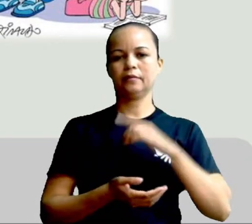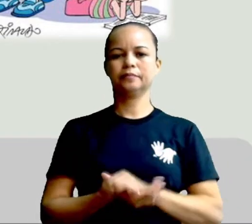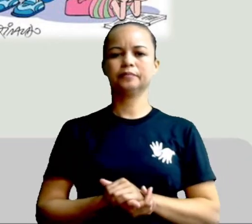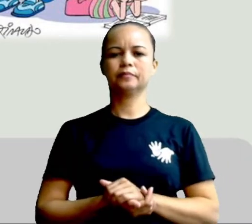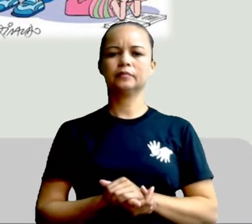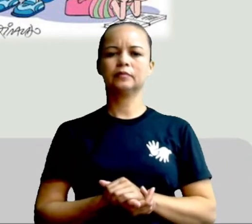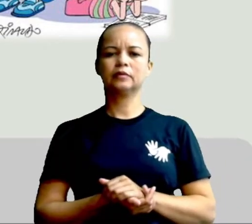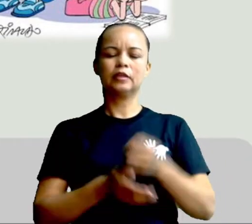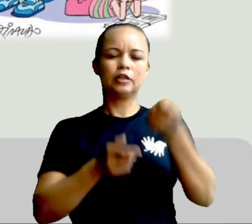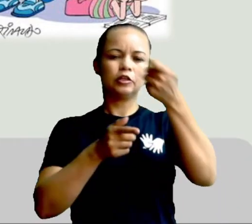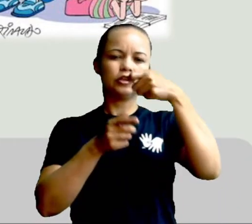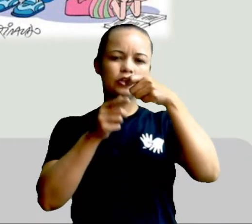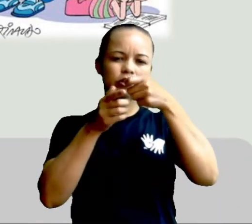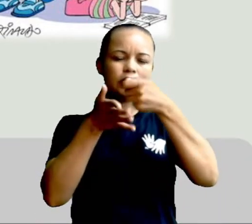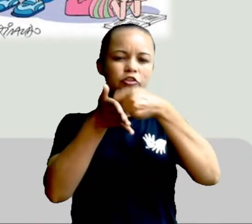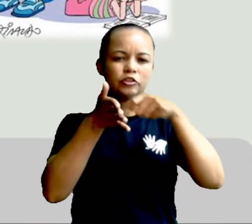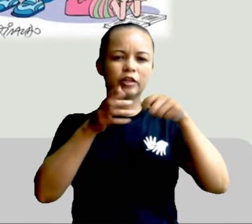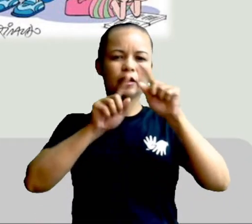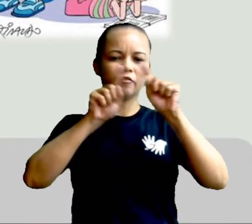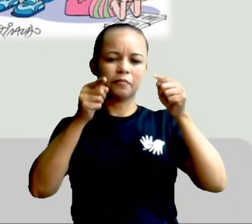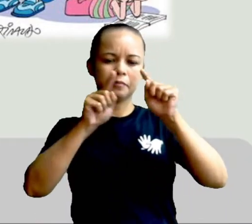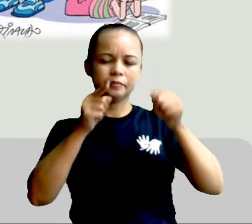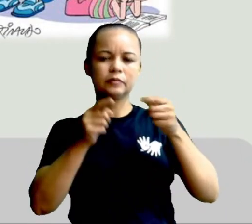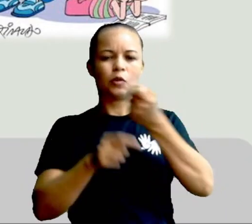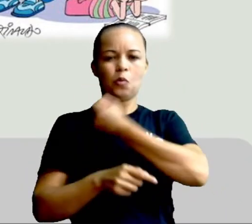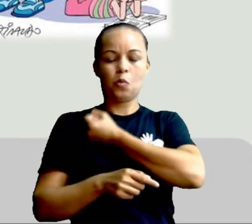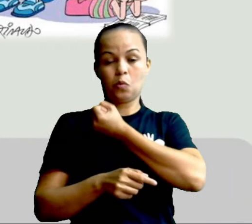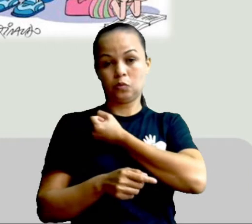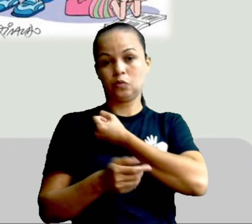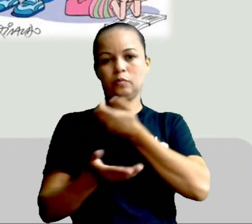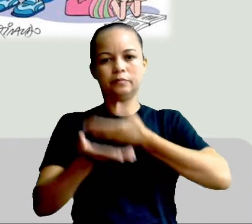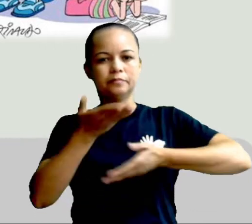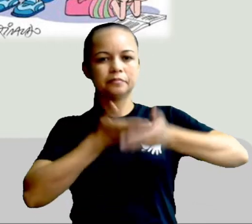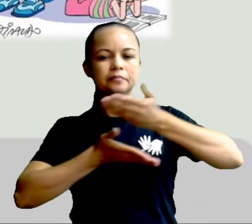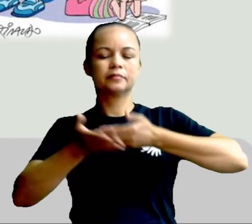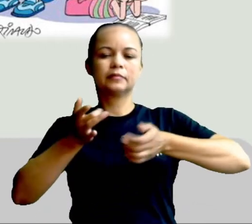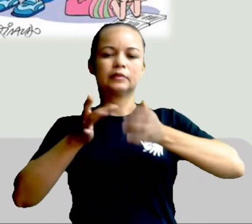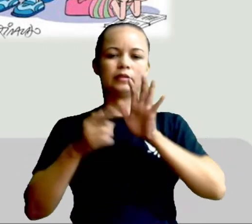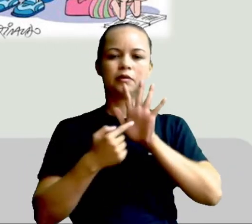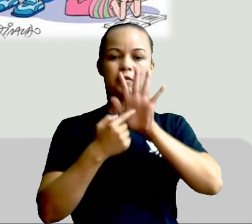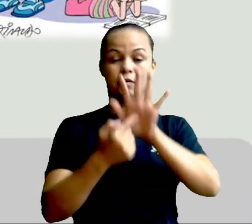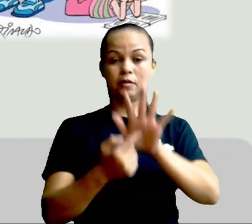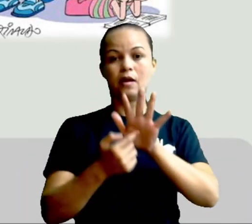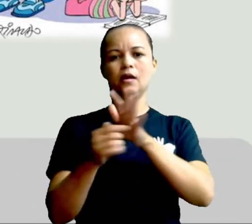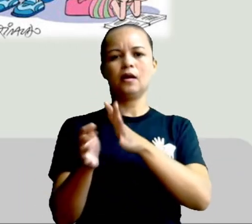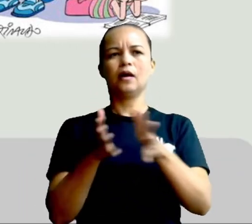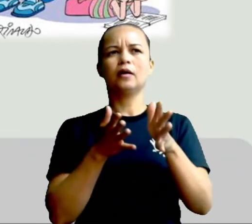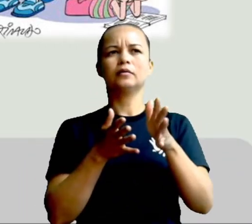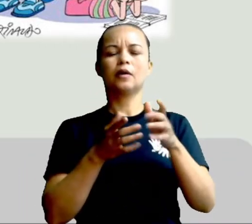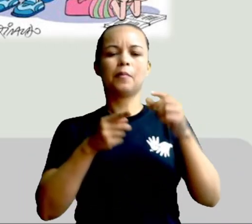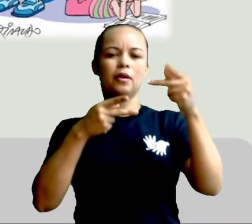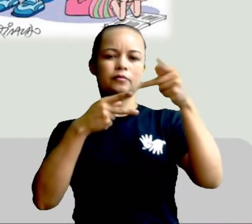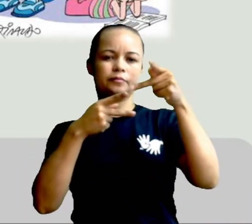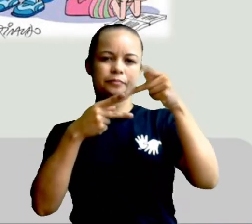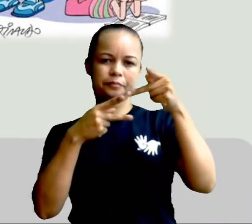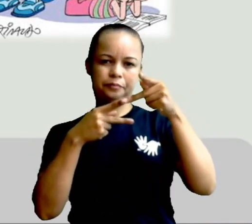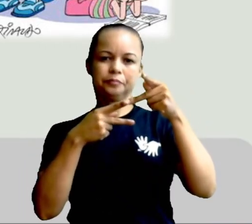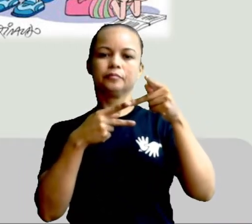aqui. Escreva nos parênteses os números correspondentes às relações estabelecidas